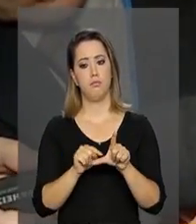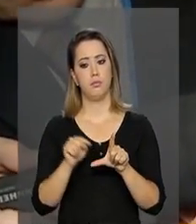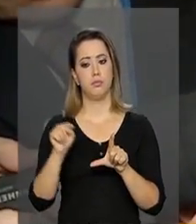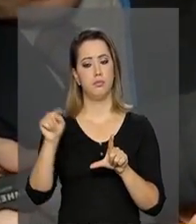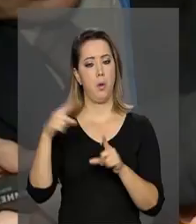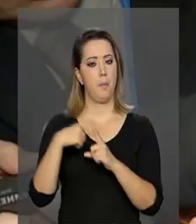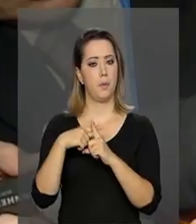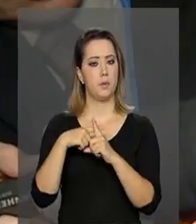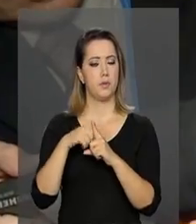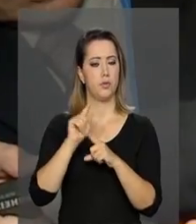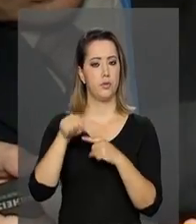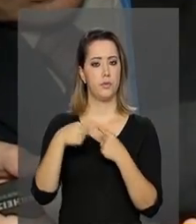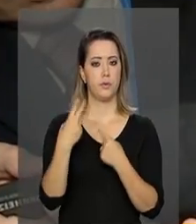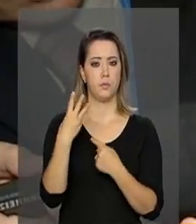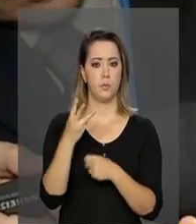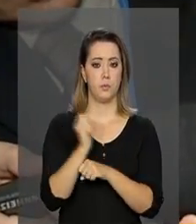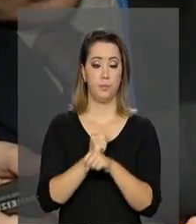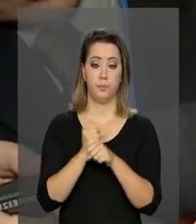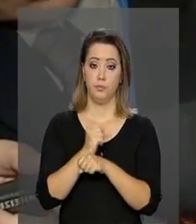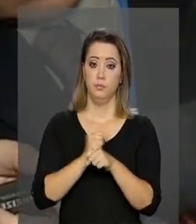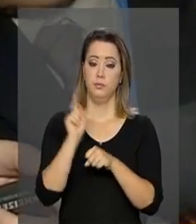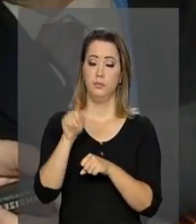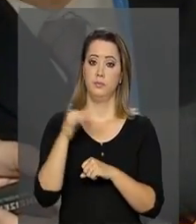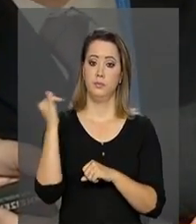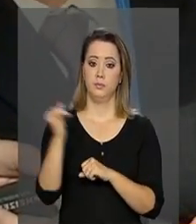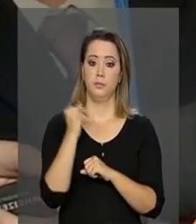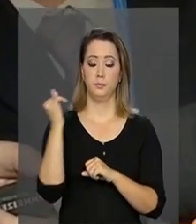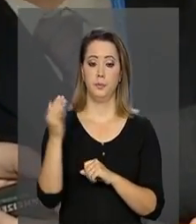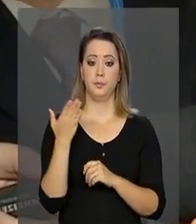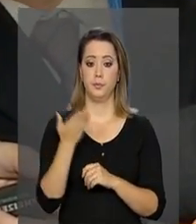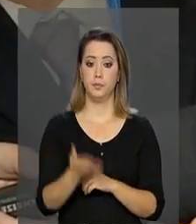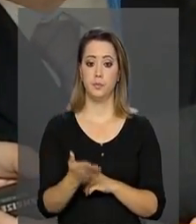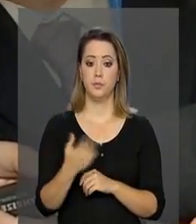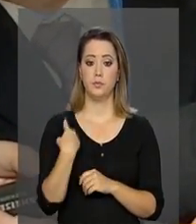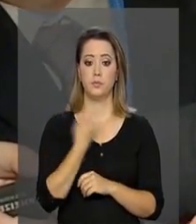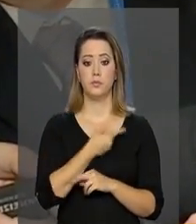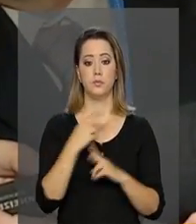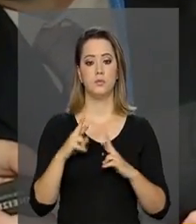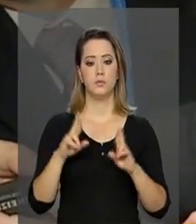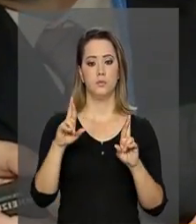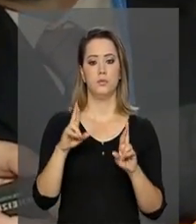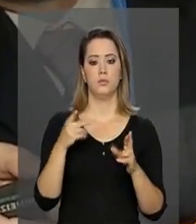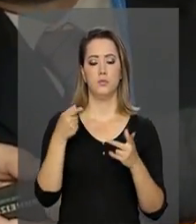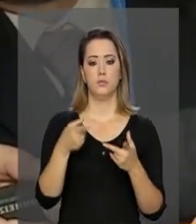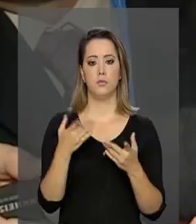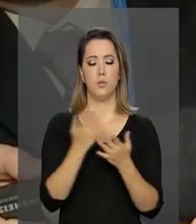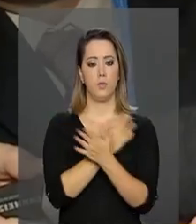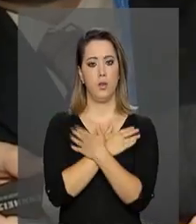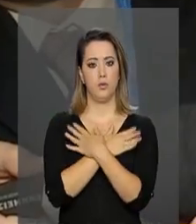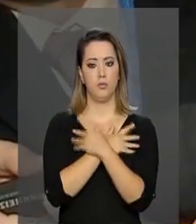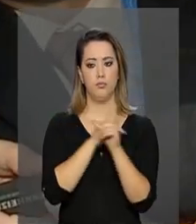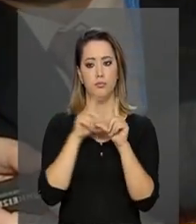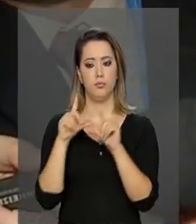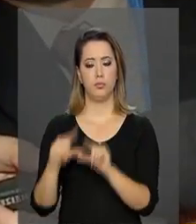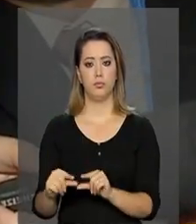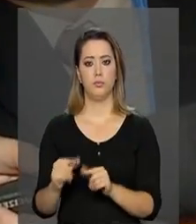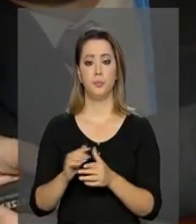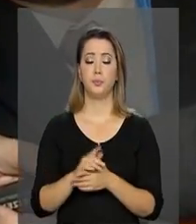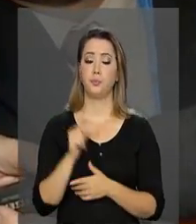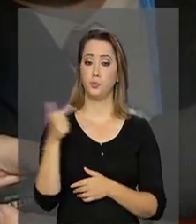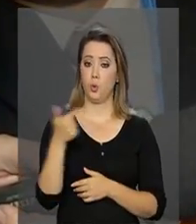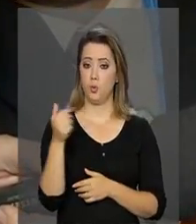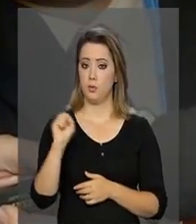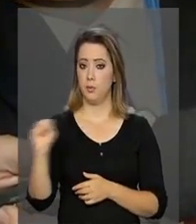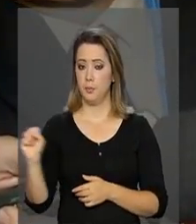empregos depois de 3 anos Isso é muito importante e esperamos eh que o desemprego caia no segundo semestre para